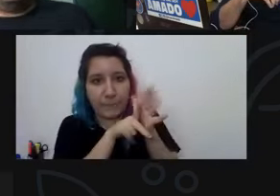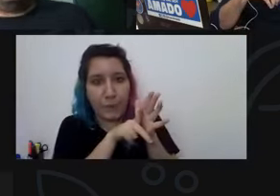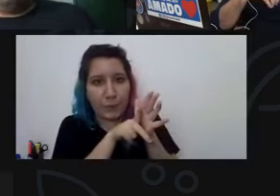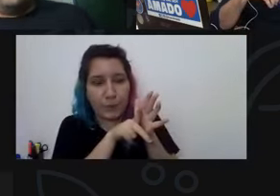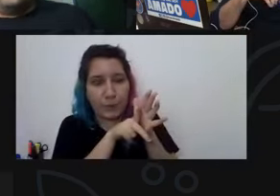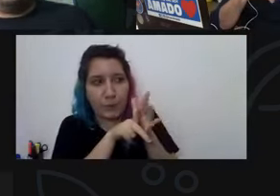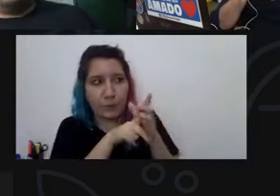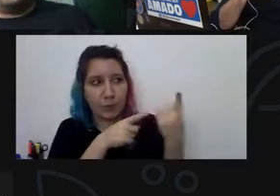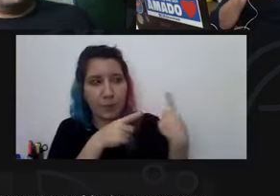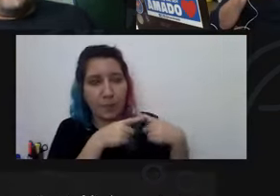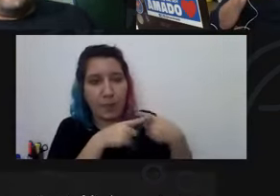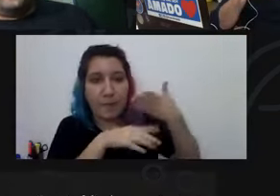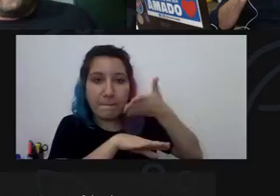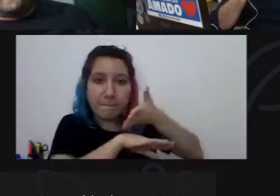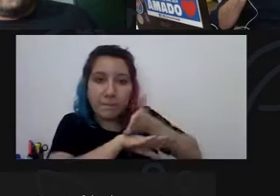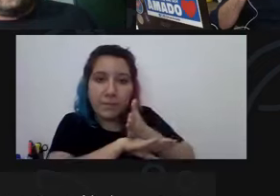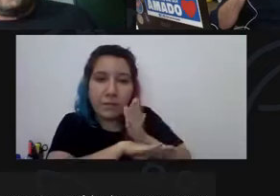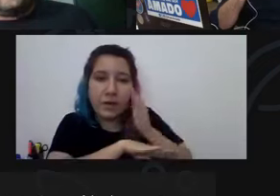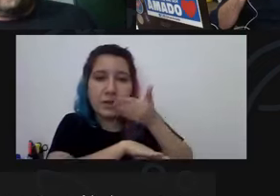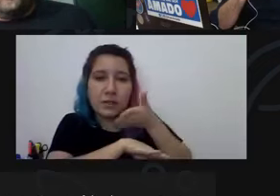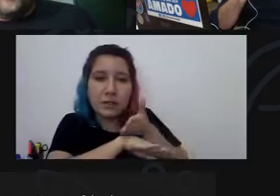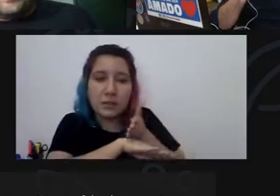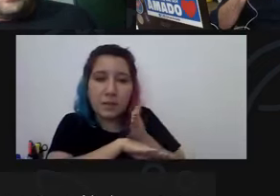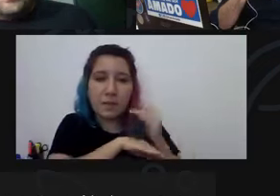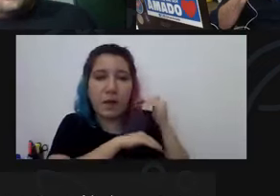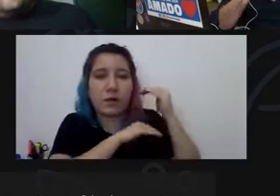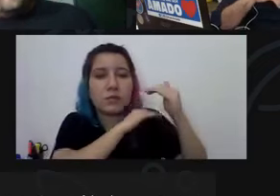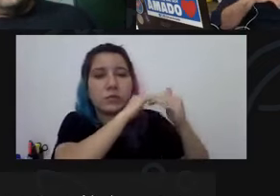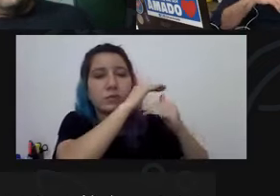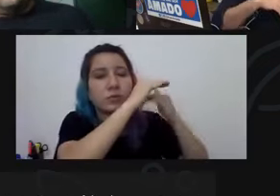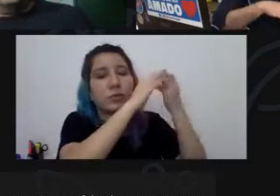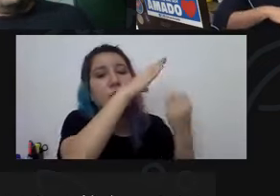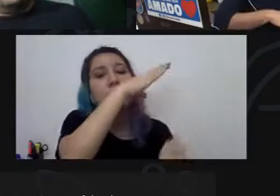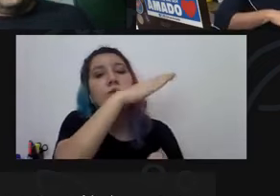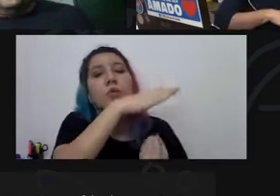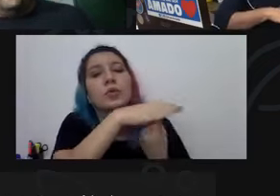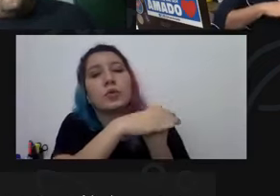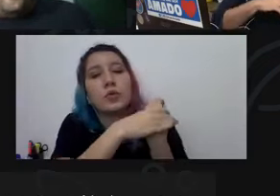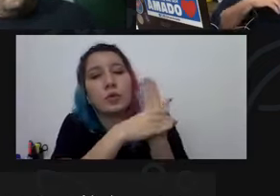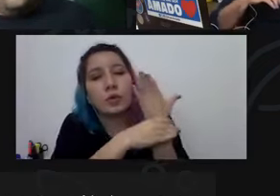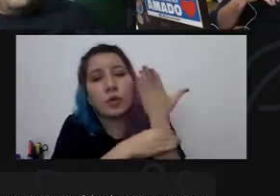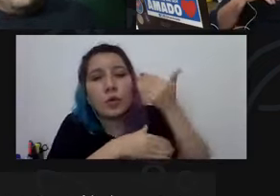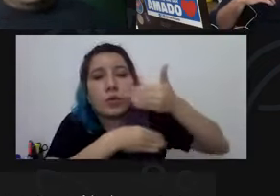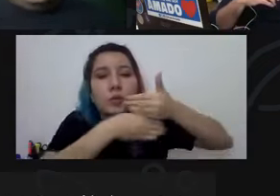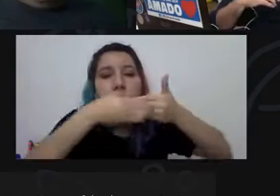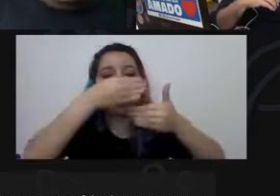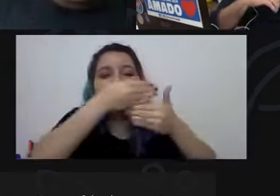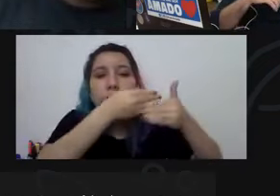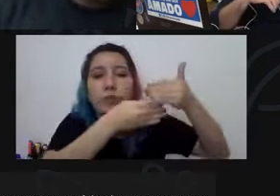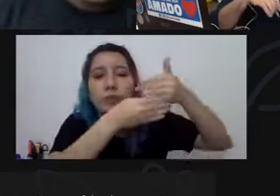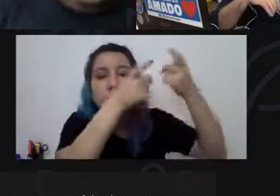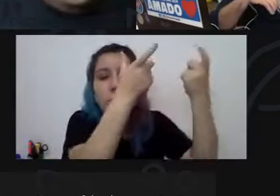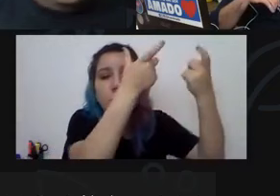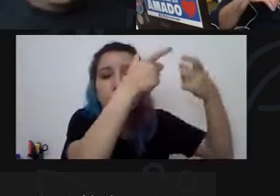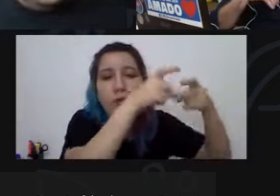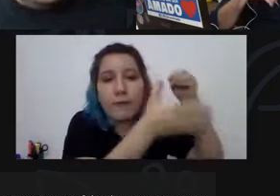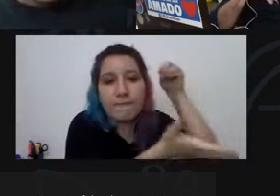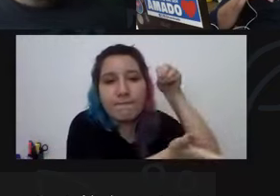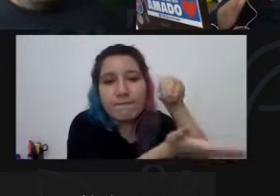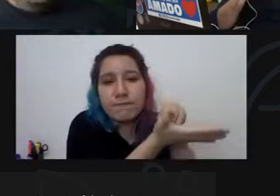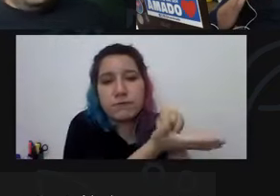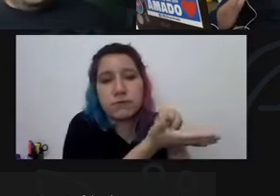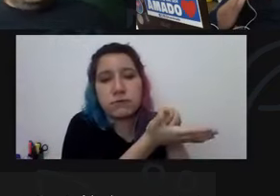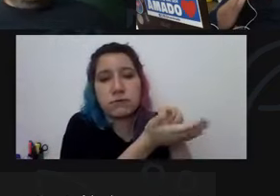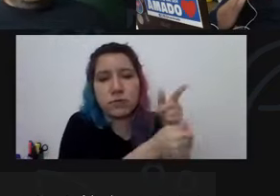elas participaram do processo de construção do lugar. Então, isso é uma coisa que eu sinto falta dentro da questão de